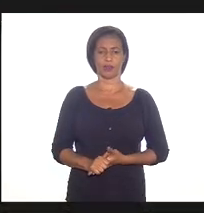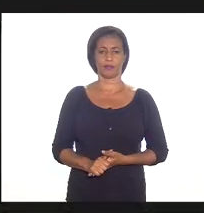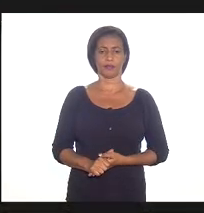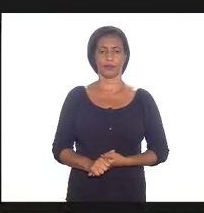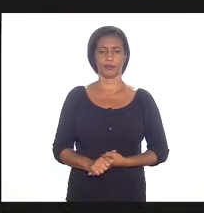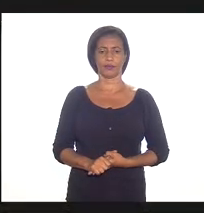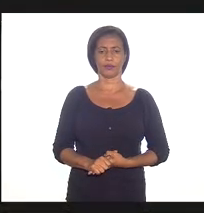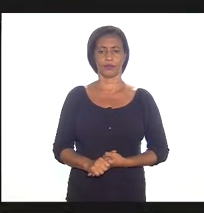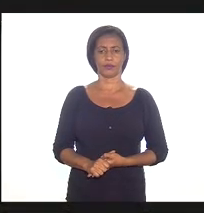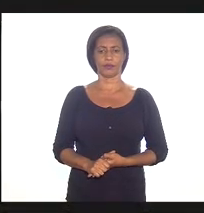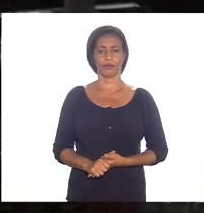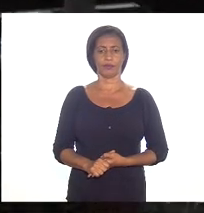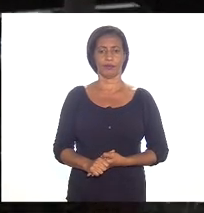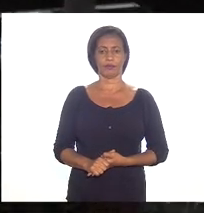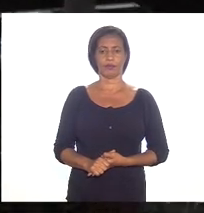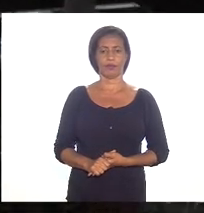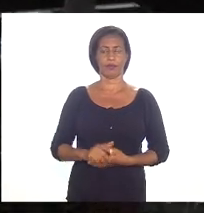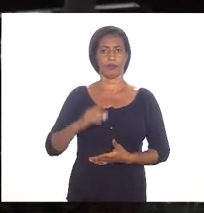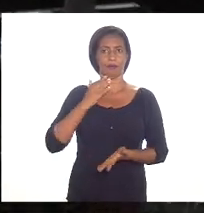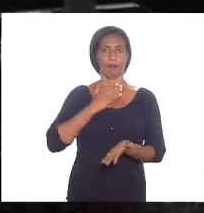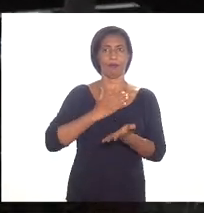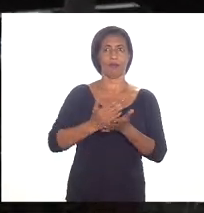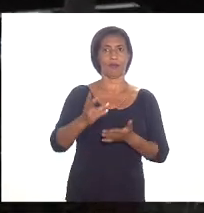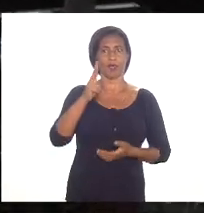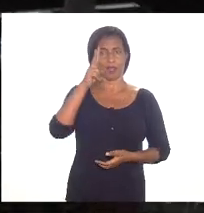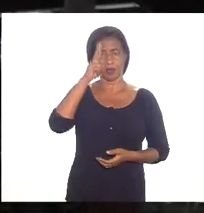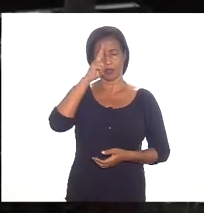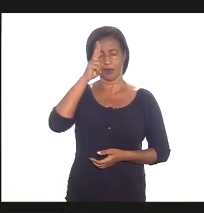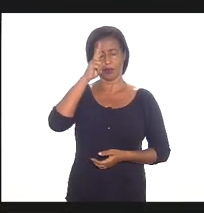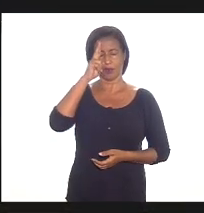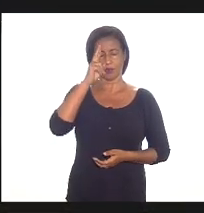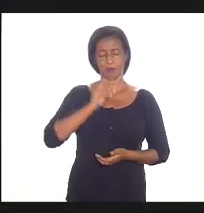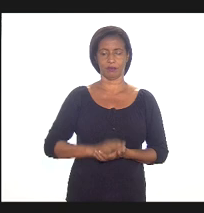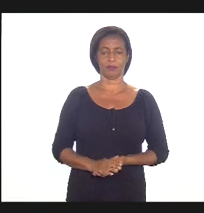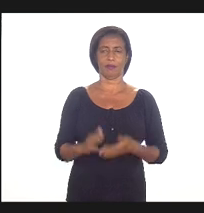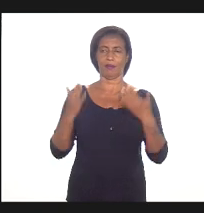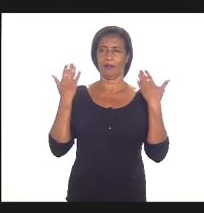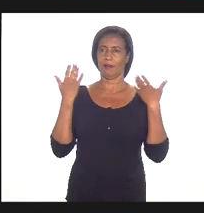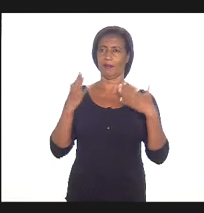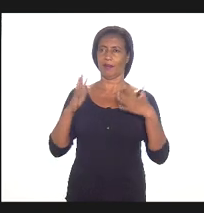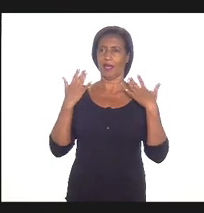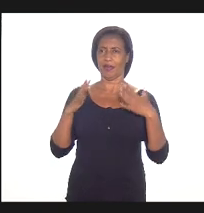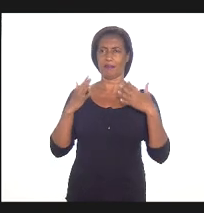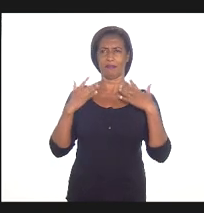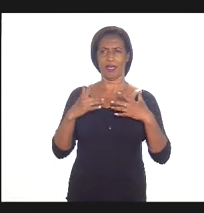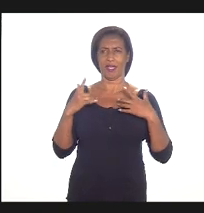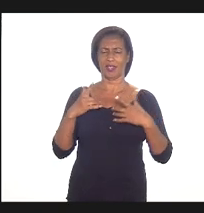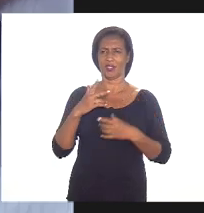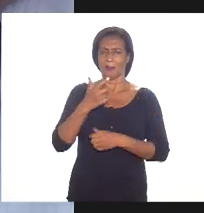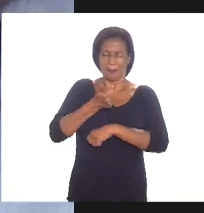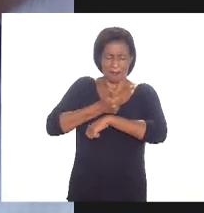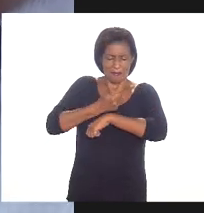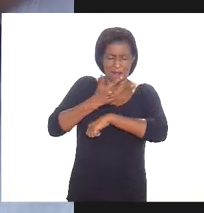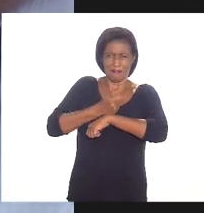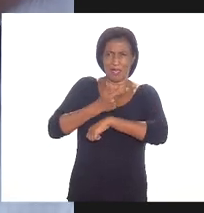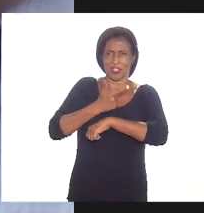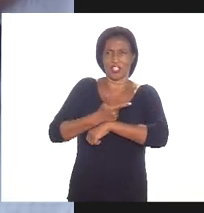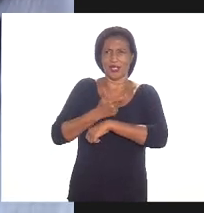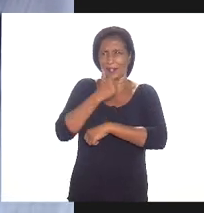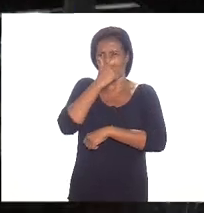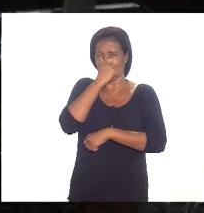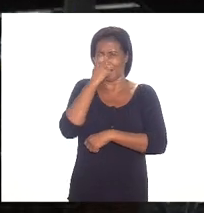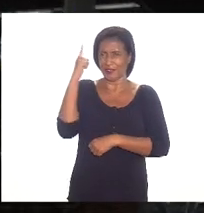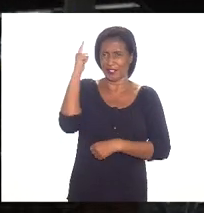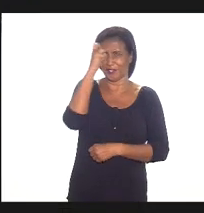de maio. A partir da próxima semana. Valeu, parabéns. Estava muito difícil meio-dia, porque esse horário é complicado.